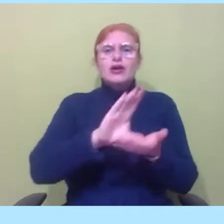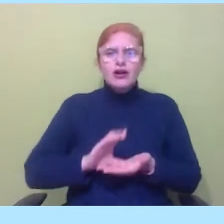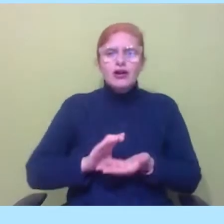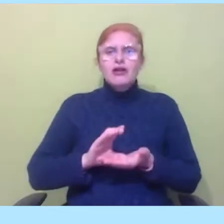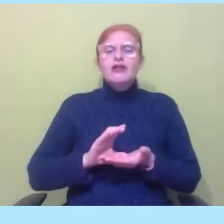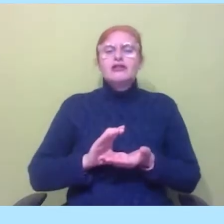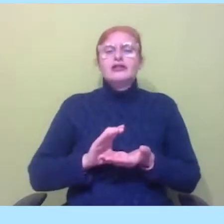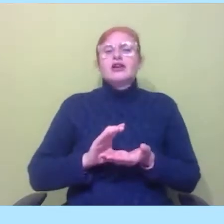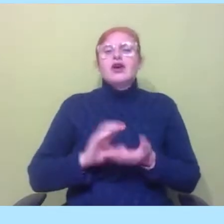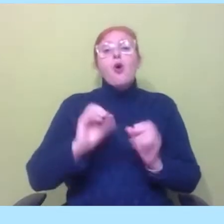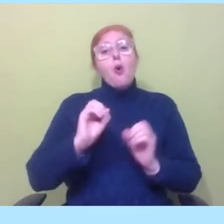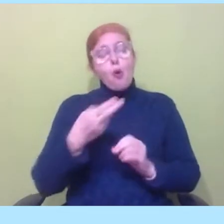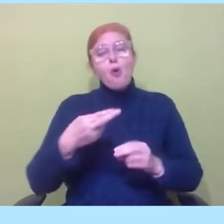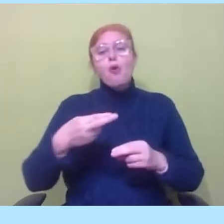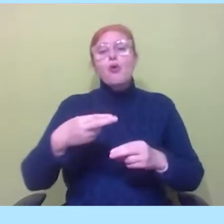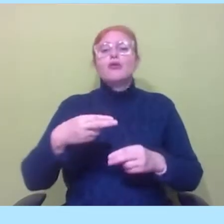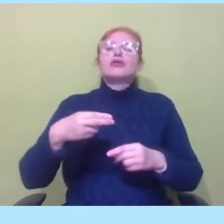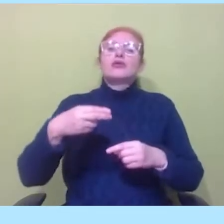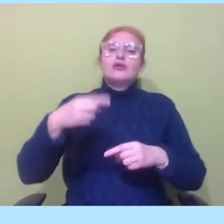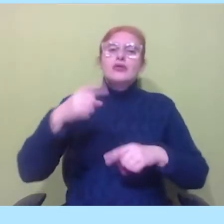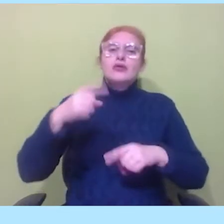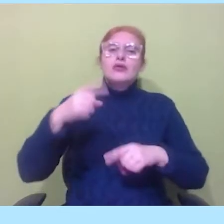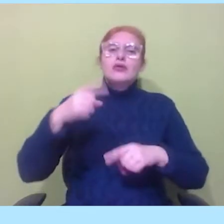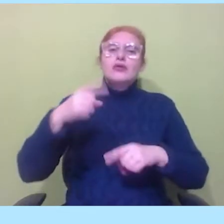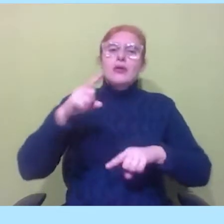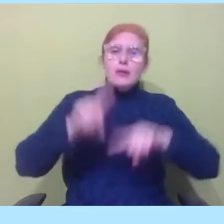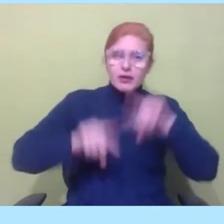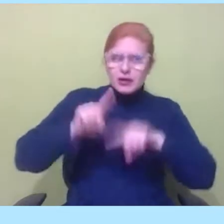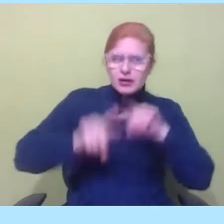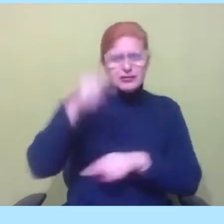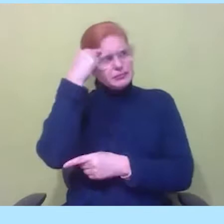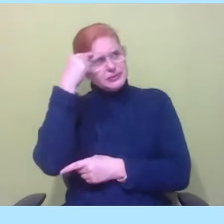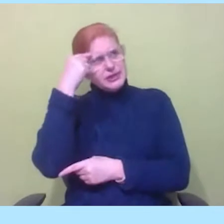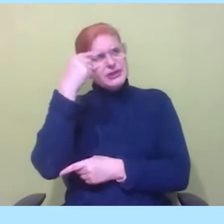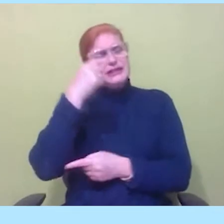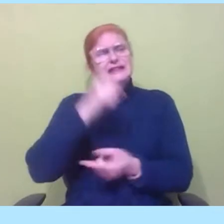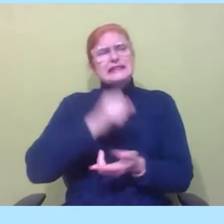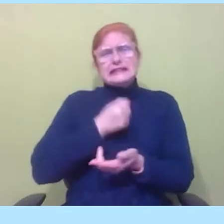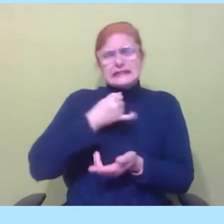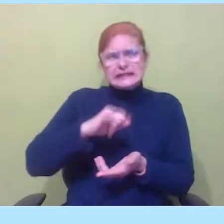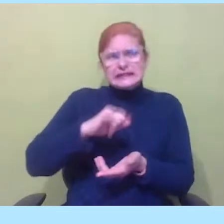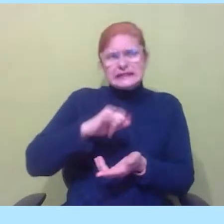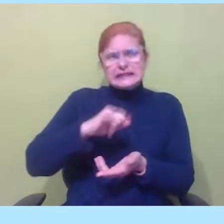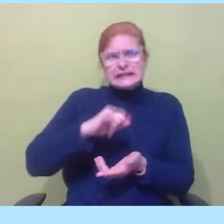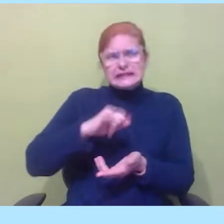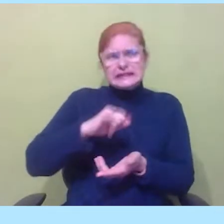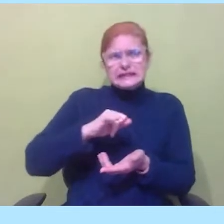recurso. E aí a gente pensa, se o capital intelectual e o capital